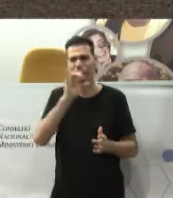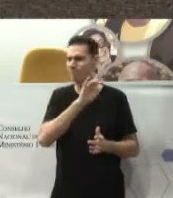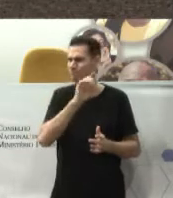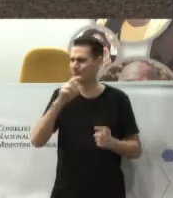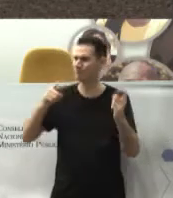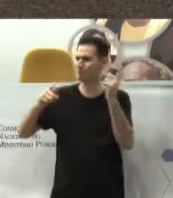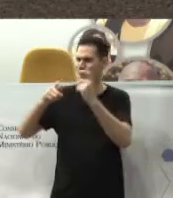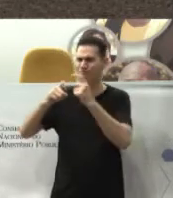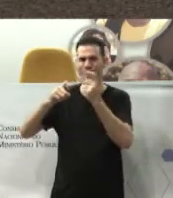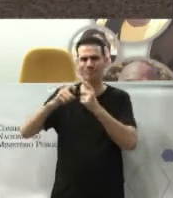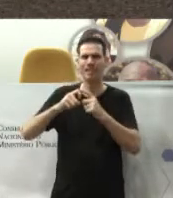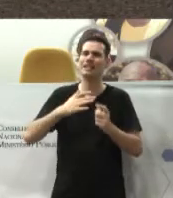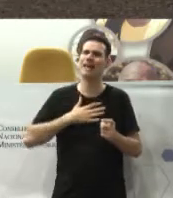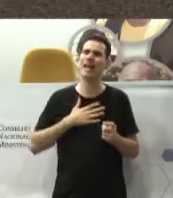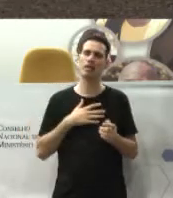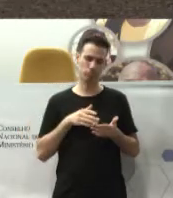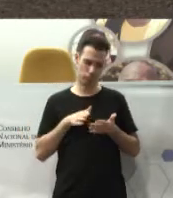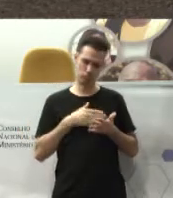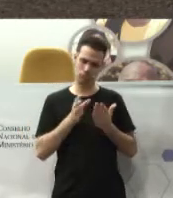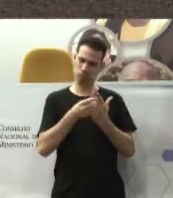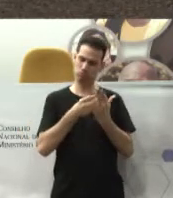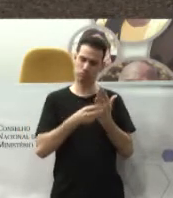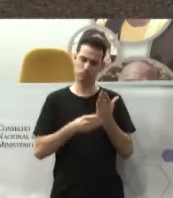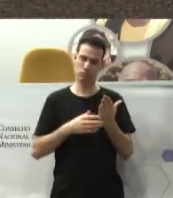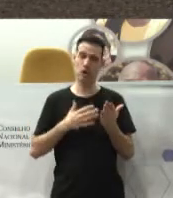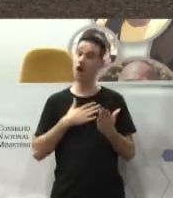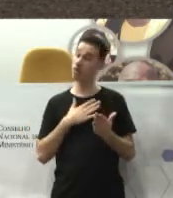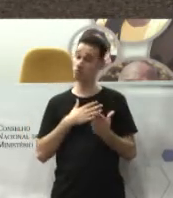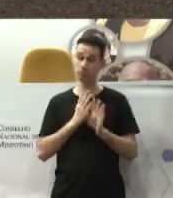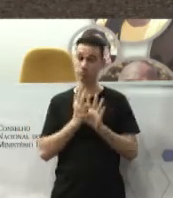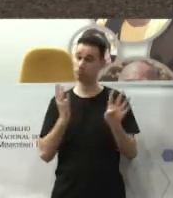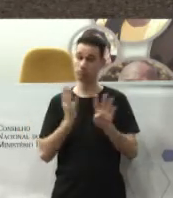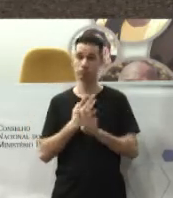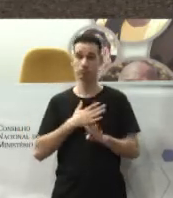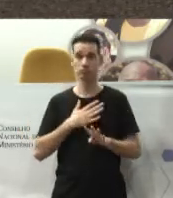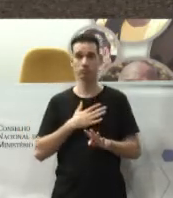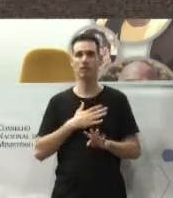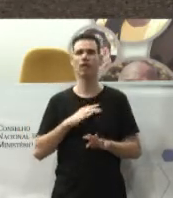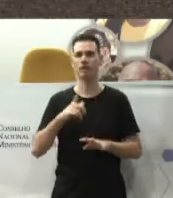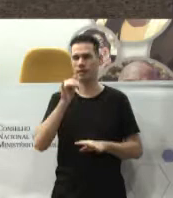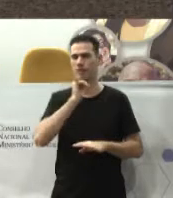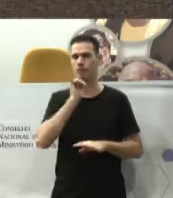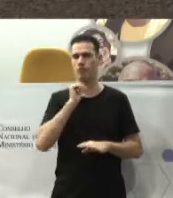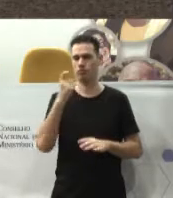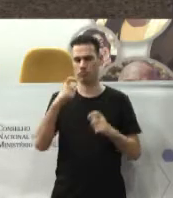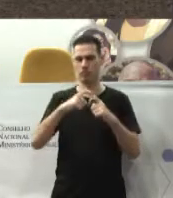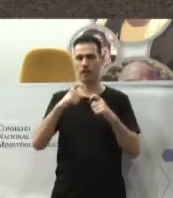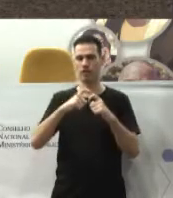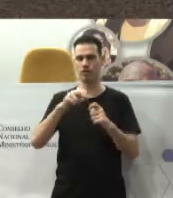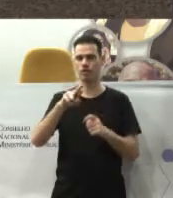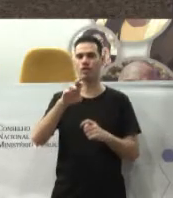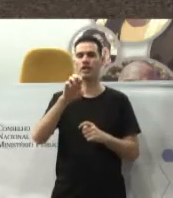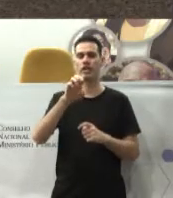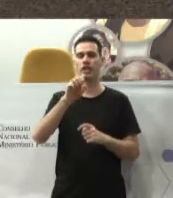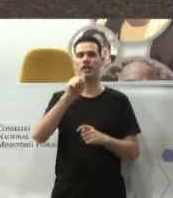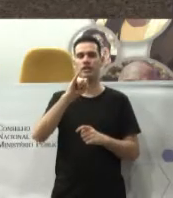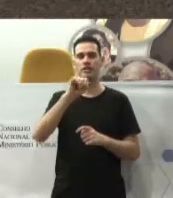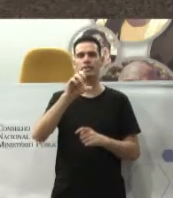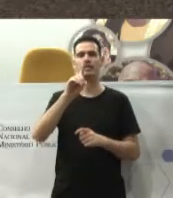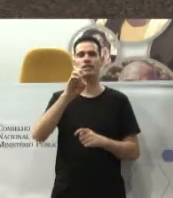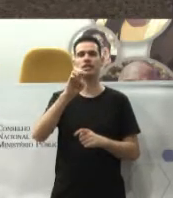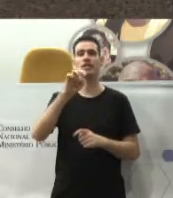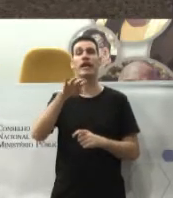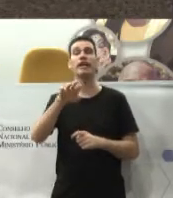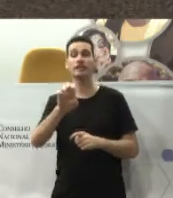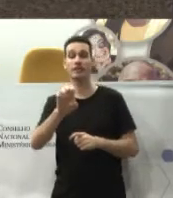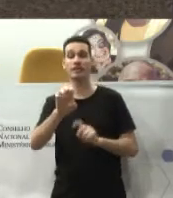médico tem seu caderninho. Ah, doutora, a gente teve um problema. Teve um residente que teve o carro furtado e o